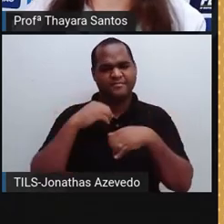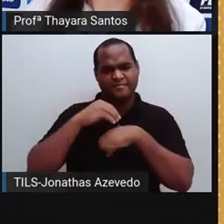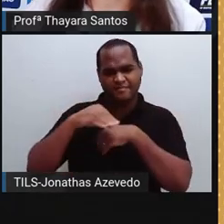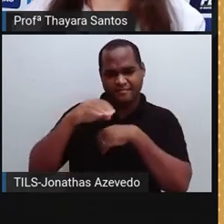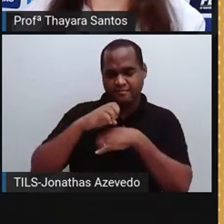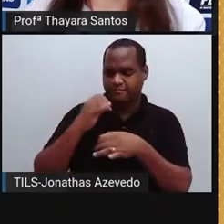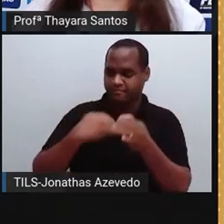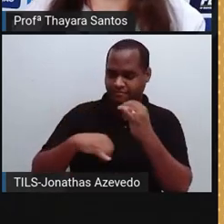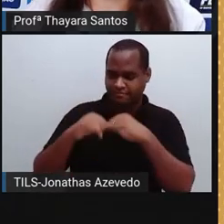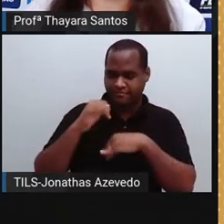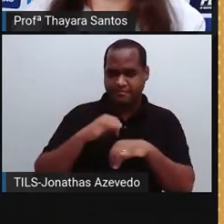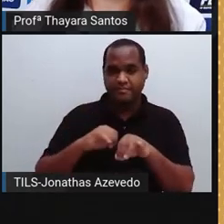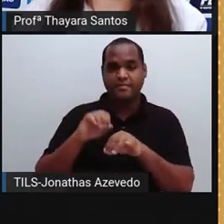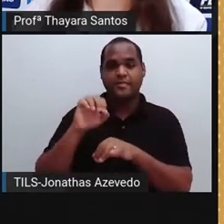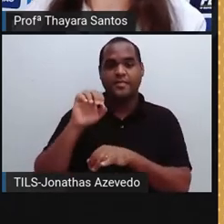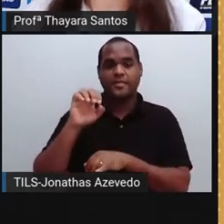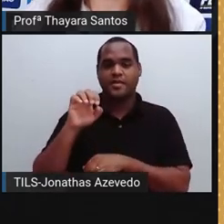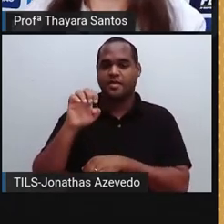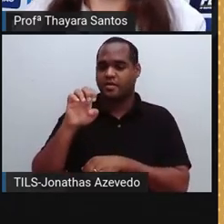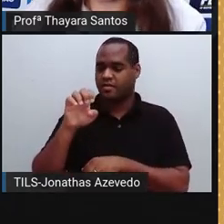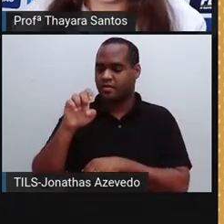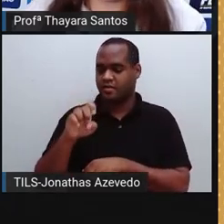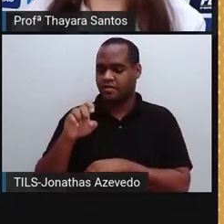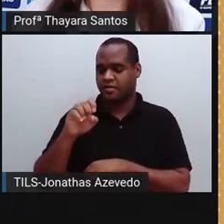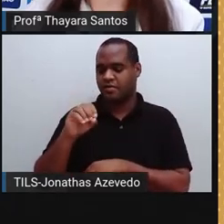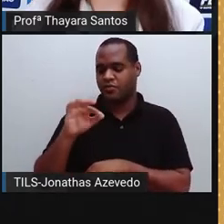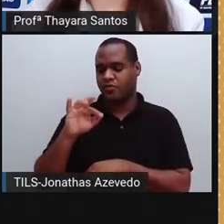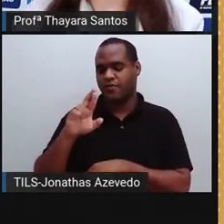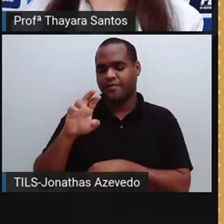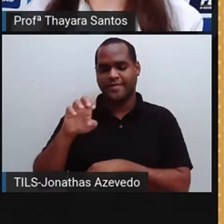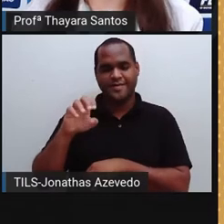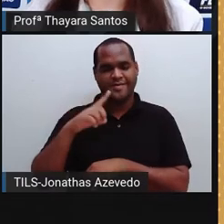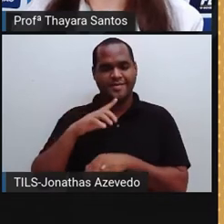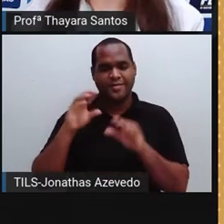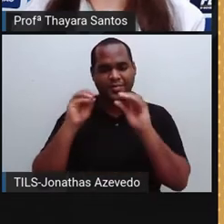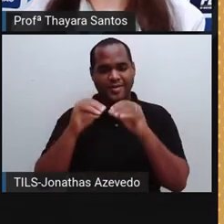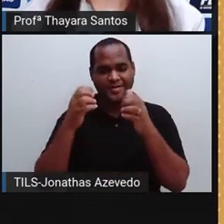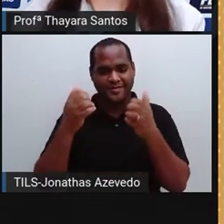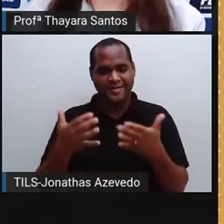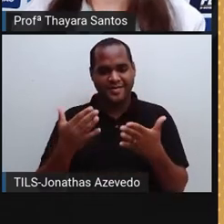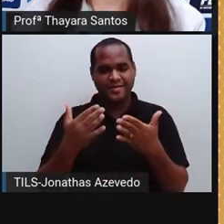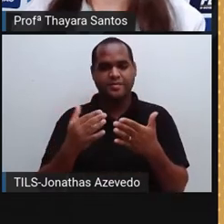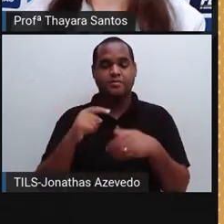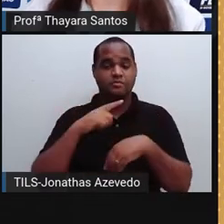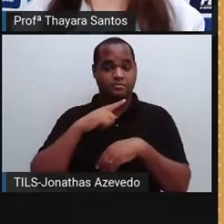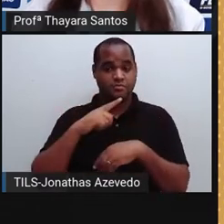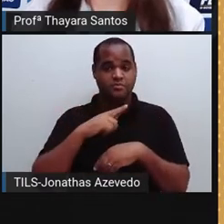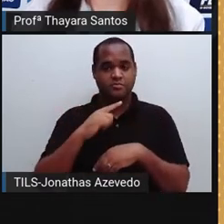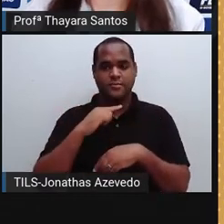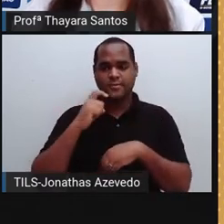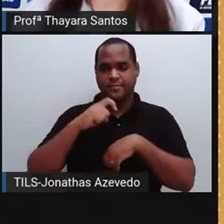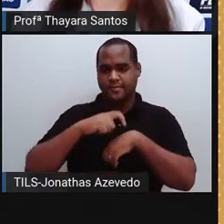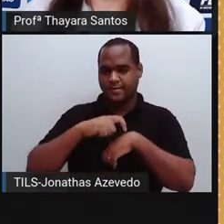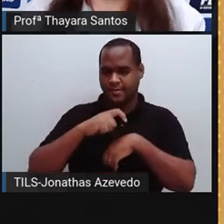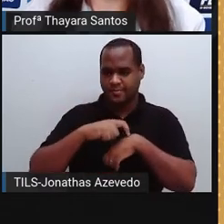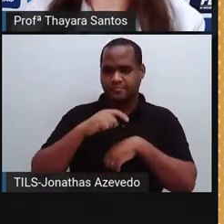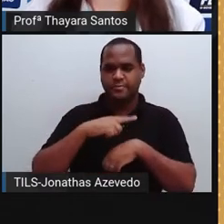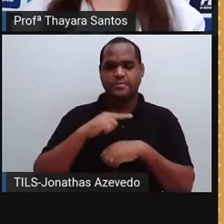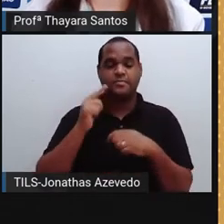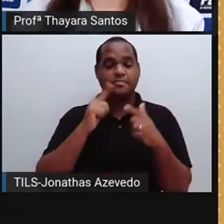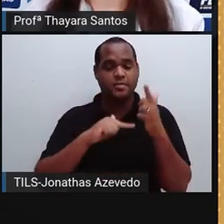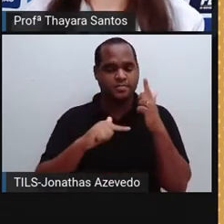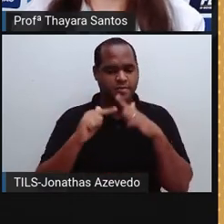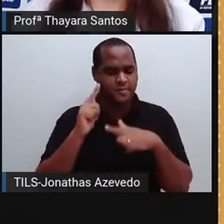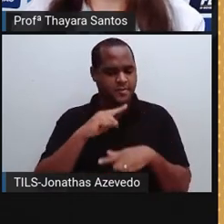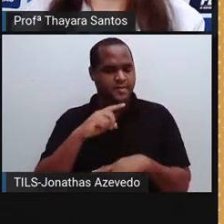elemento químico que é um enxofre, coloquei ele aqui para vocês e vocês vão ter um tempinho aí para descobrir o número atômico,